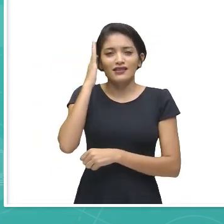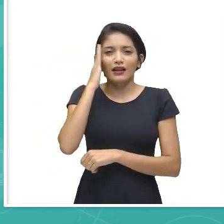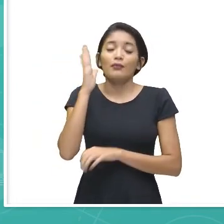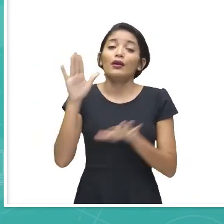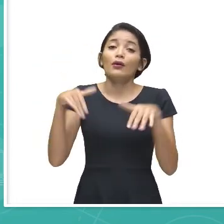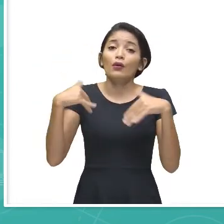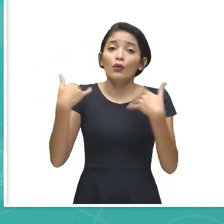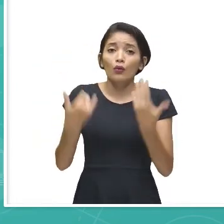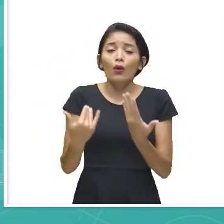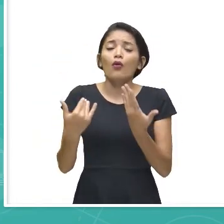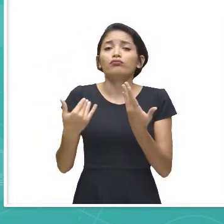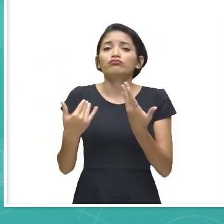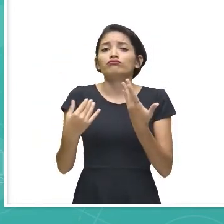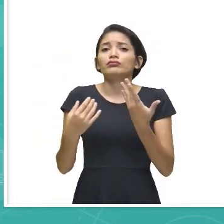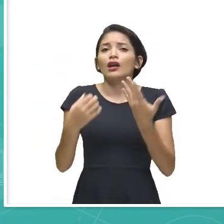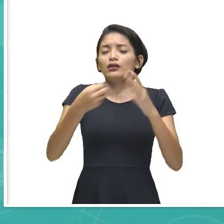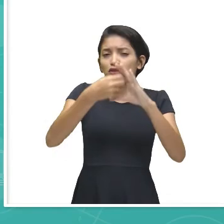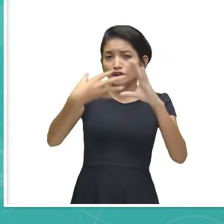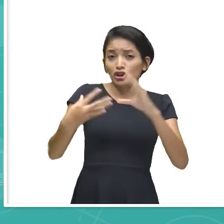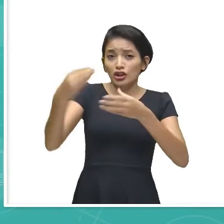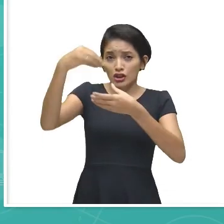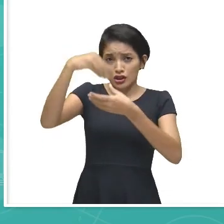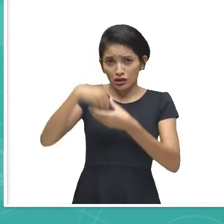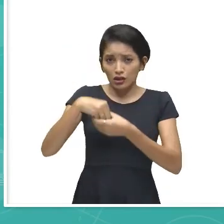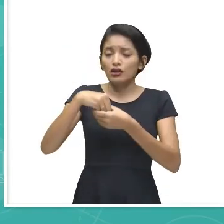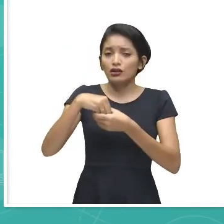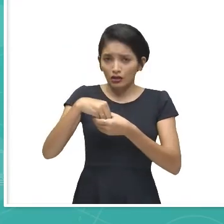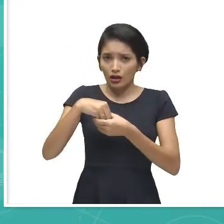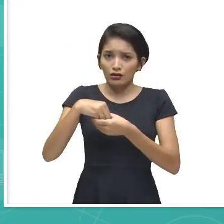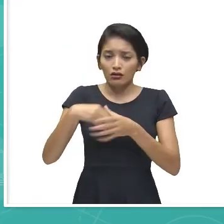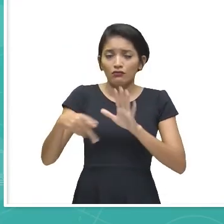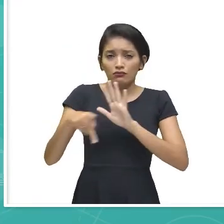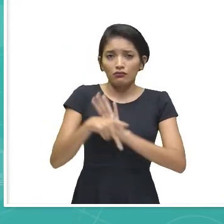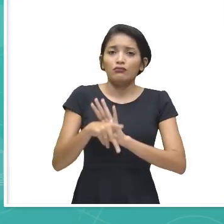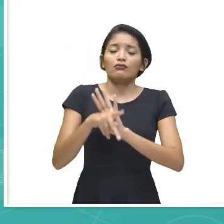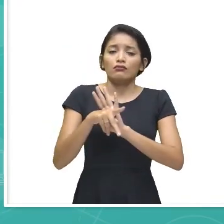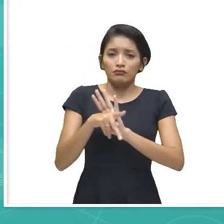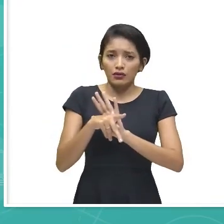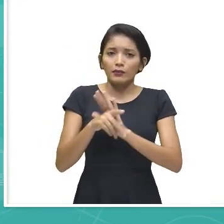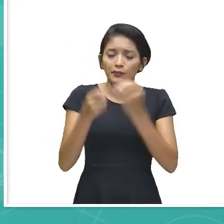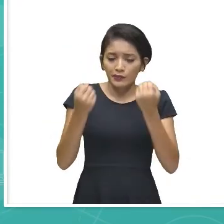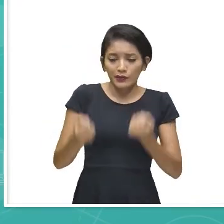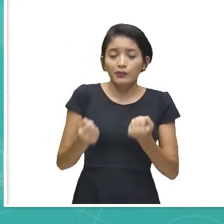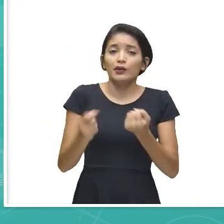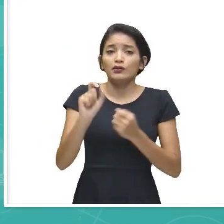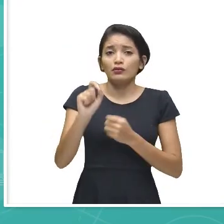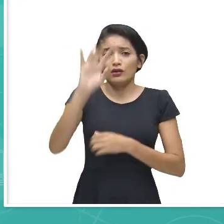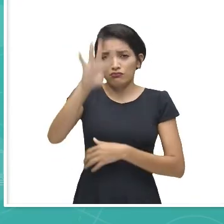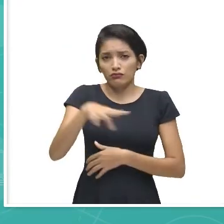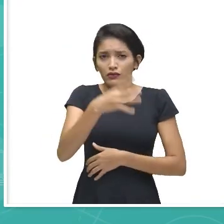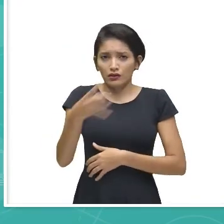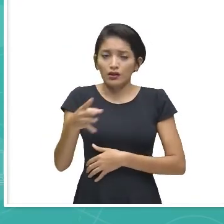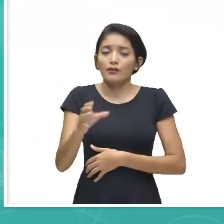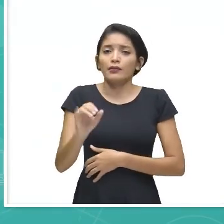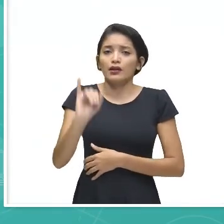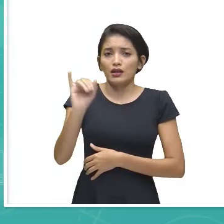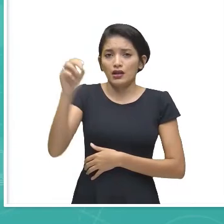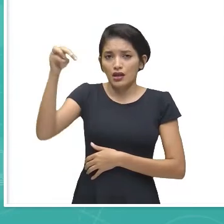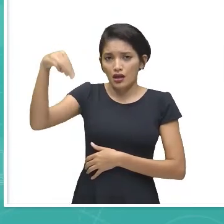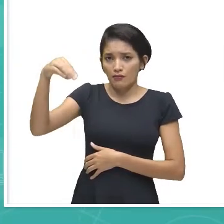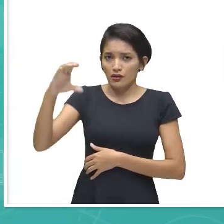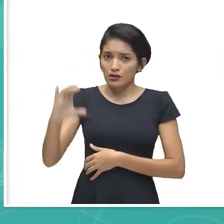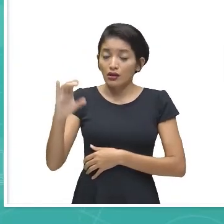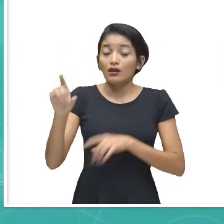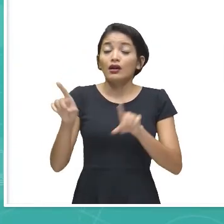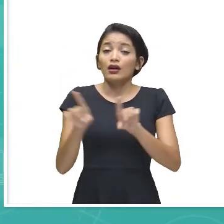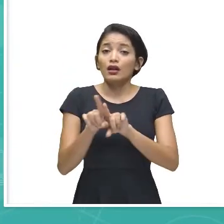seria a sua classificação dentro do estado nutricional, né, de acordo com o índice de massa corporal, tá? E a